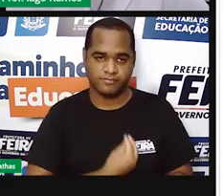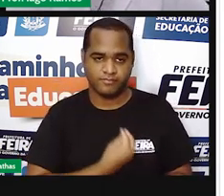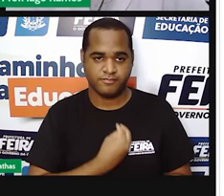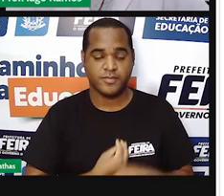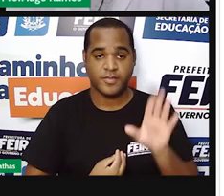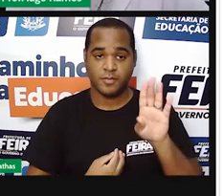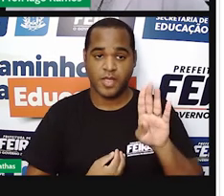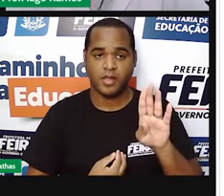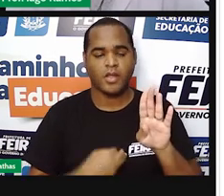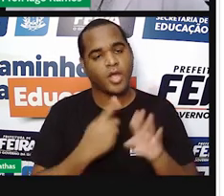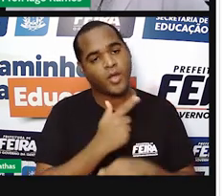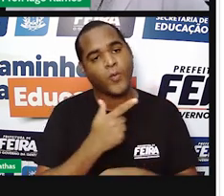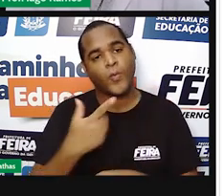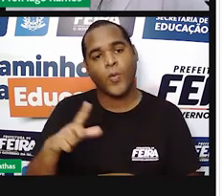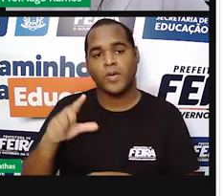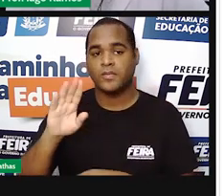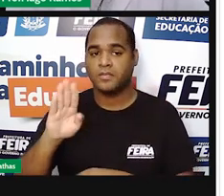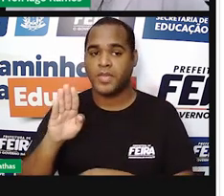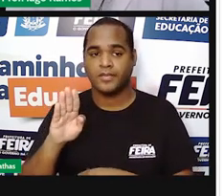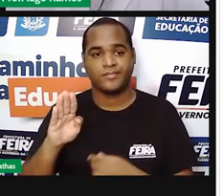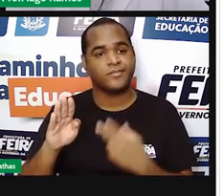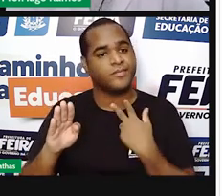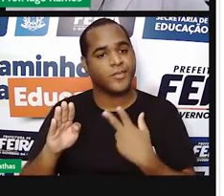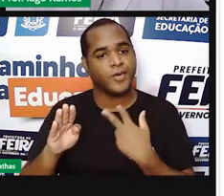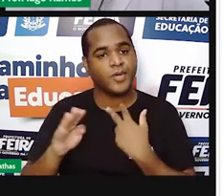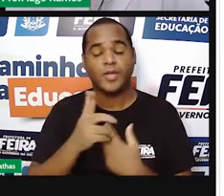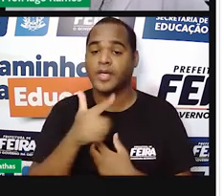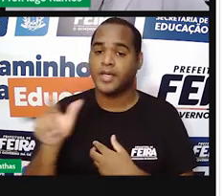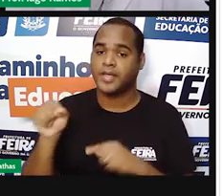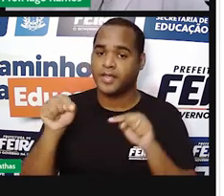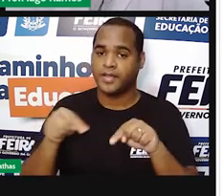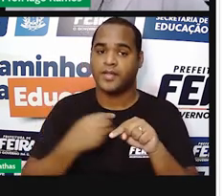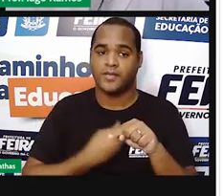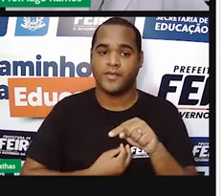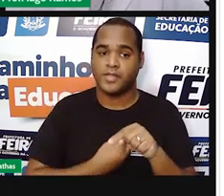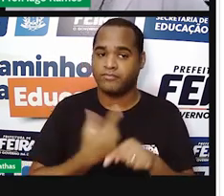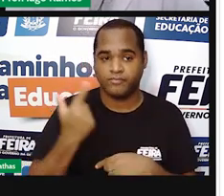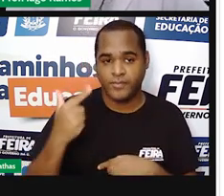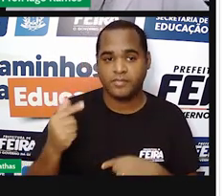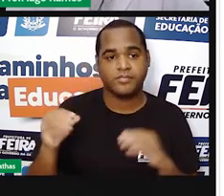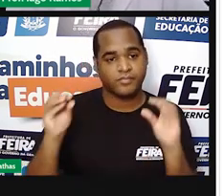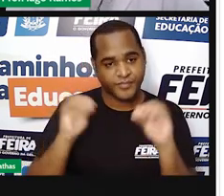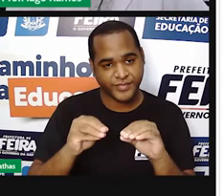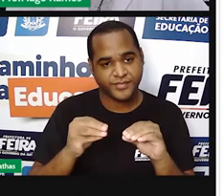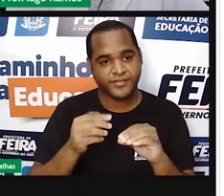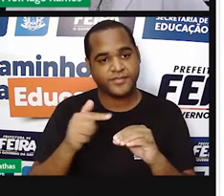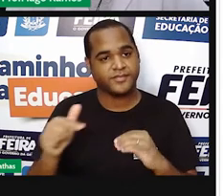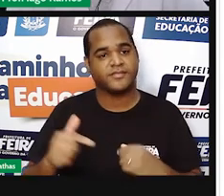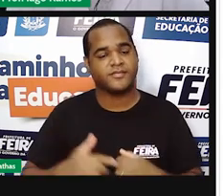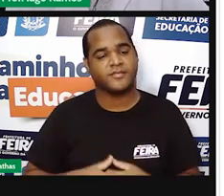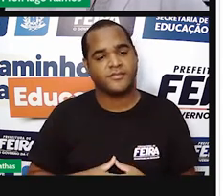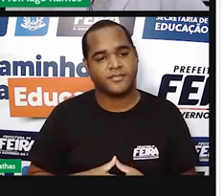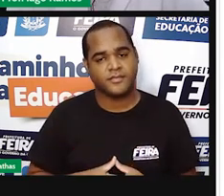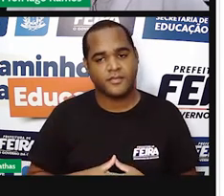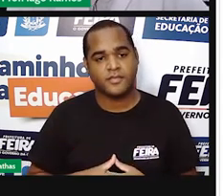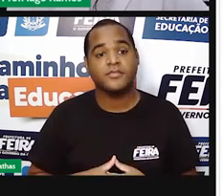letra B aqui eu não vou poder usar mais a letra B nem aqui e nem aqui